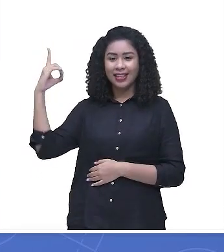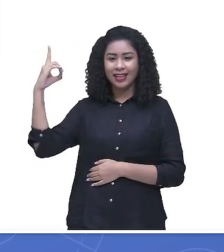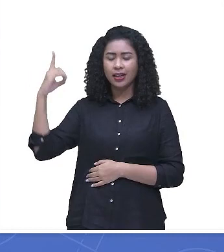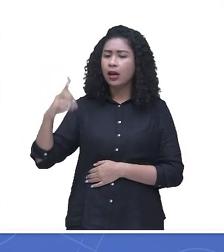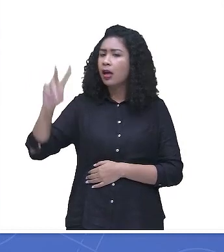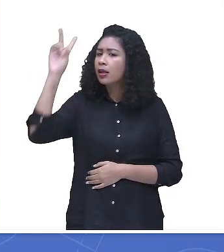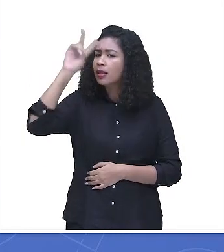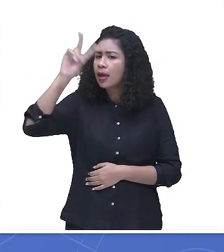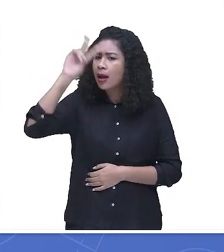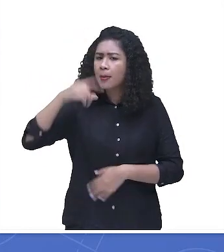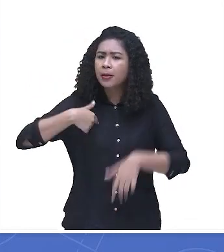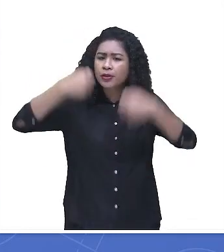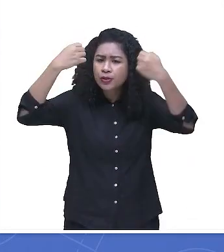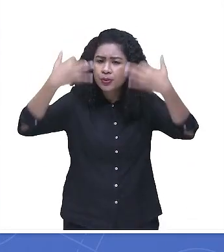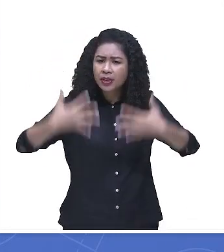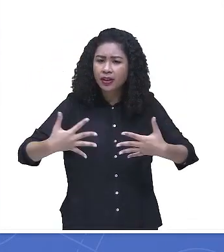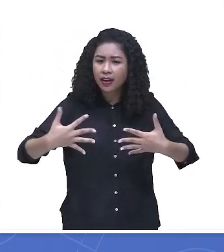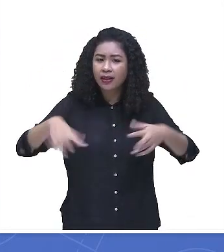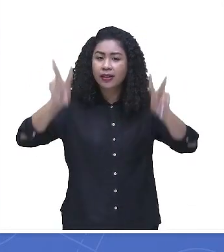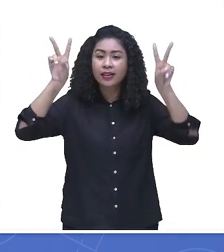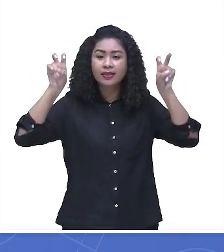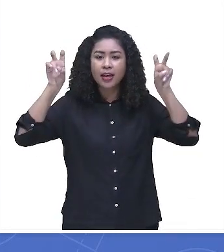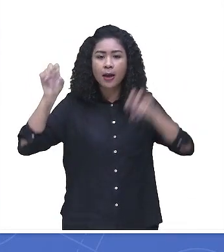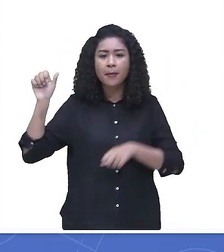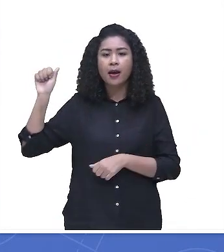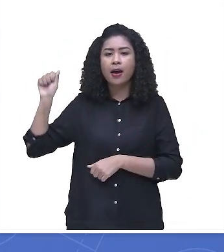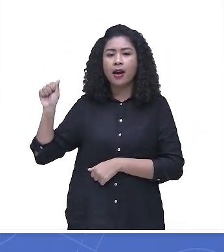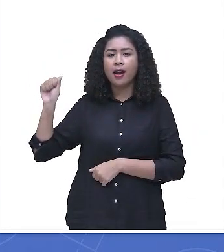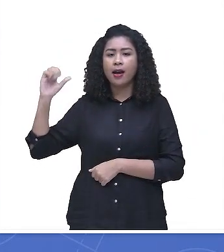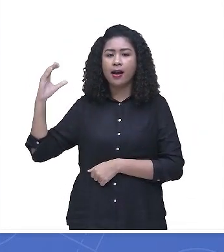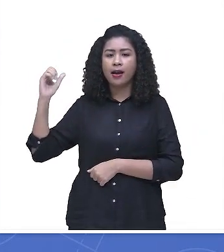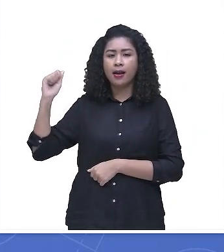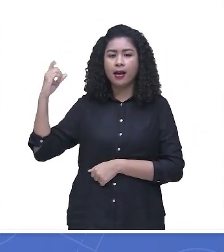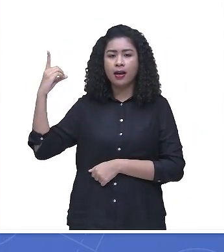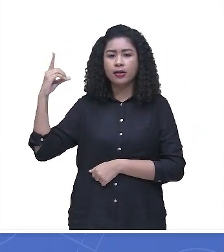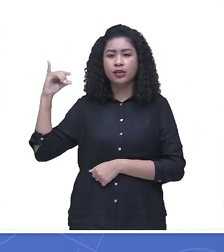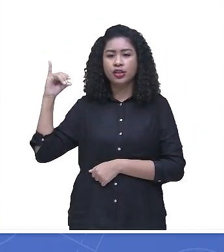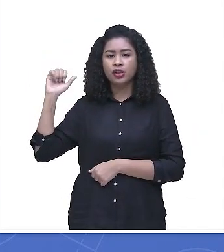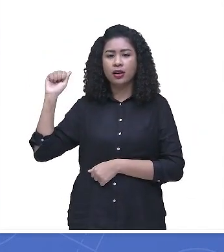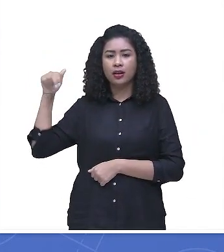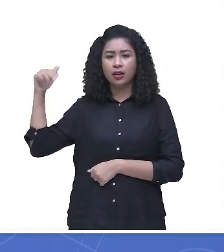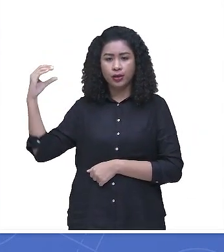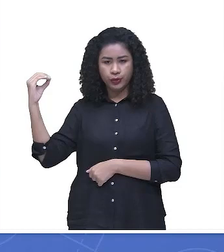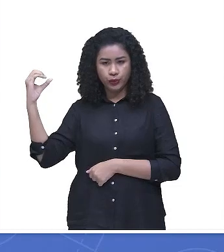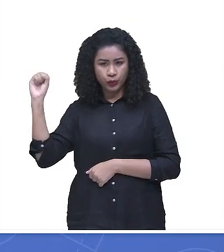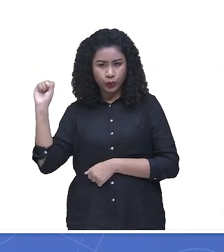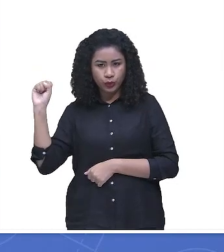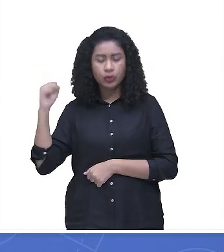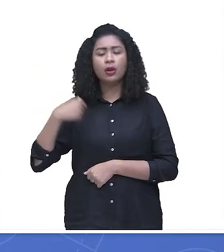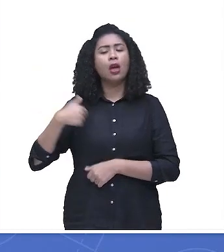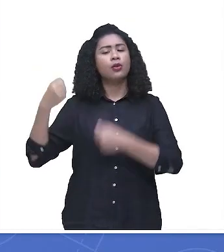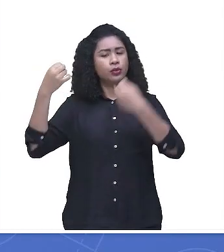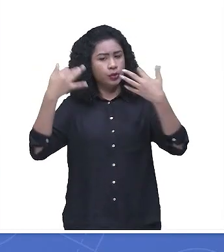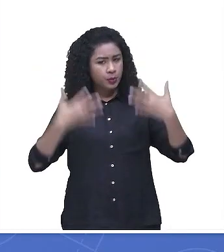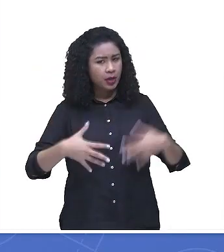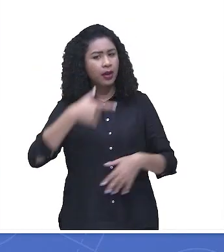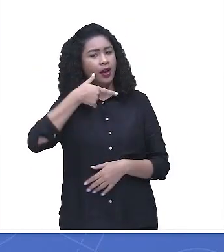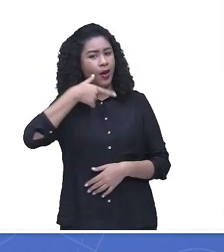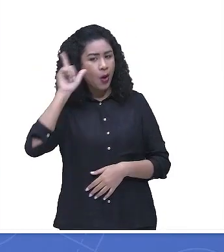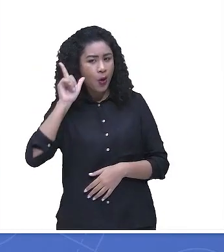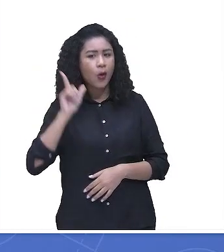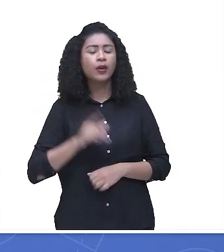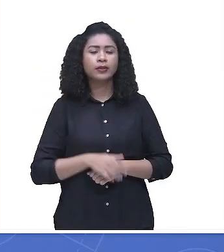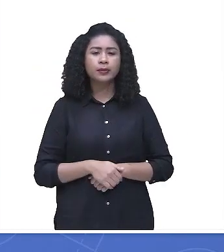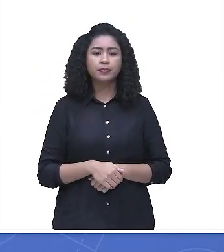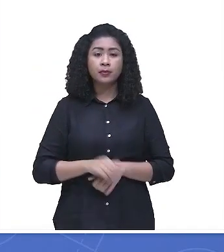acadianos? Falei para vocês já sobre eles, ontem a gente trouxe uma retrospectiva sobre eles. Os acadianos vão ser o primeiro povo a organizar o